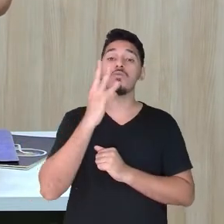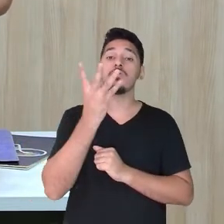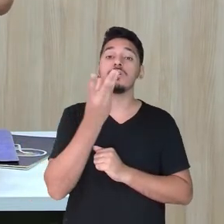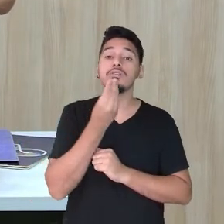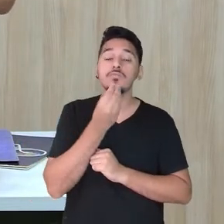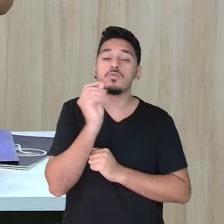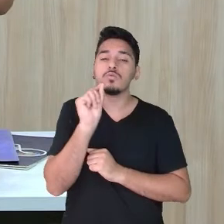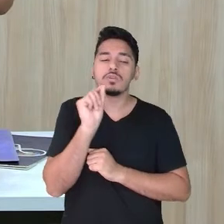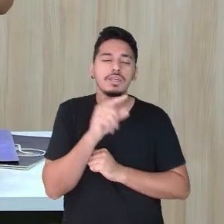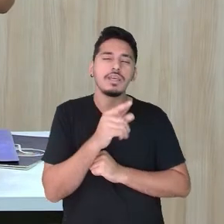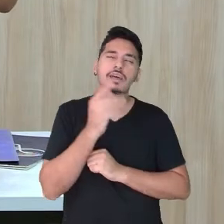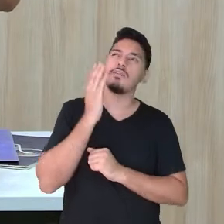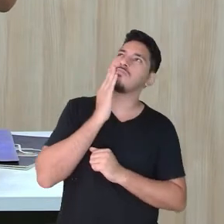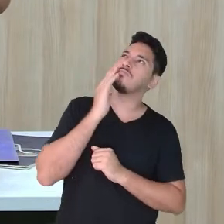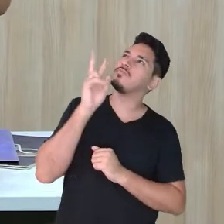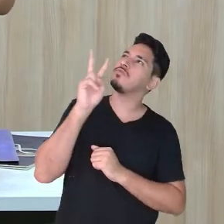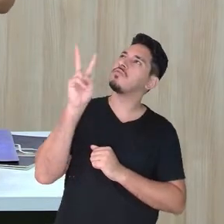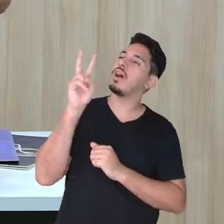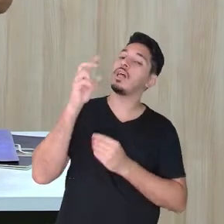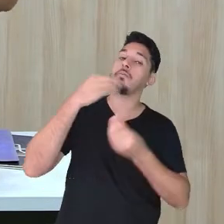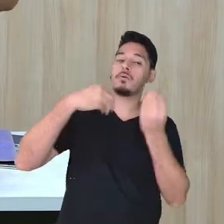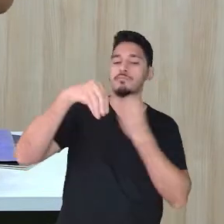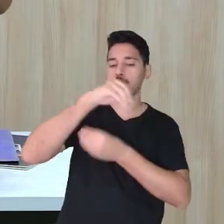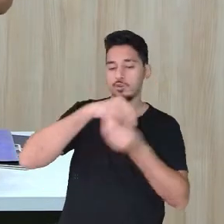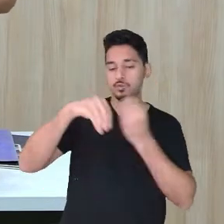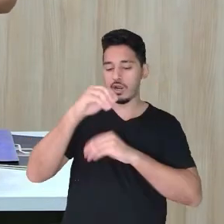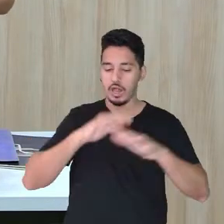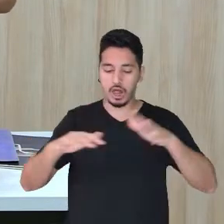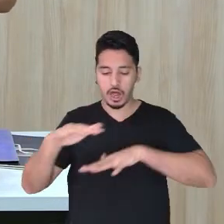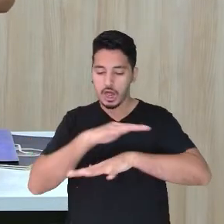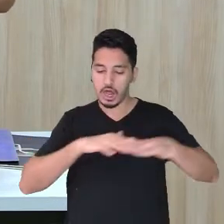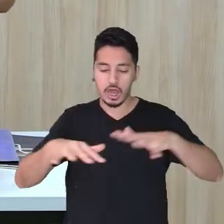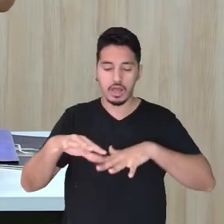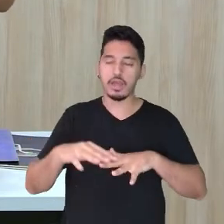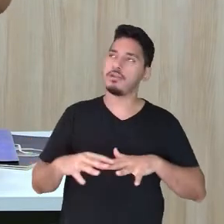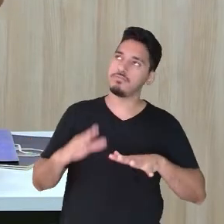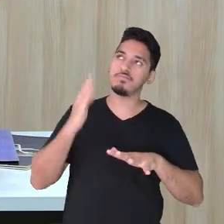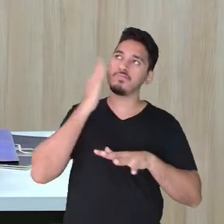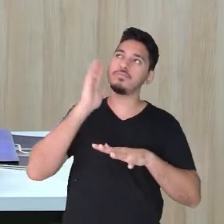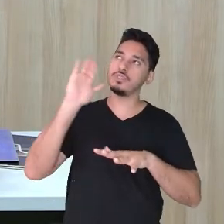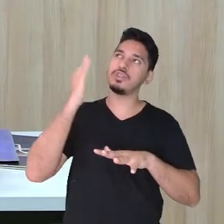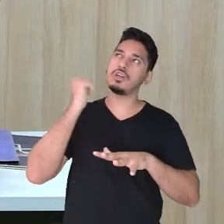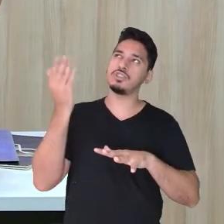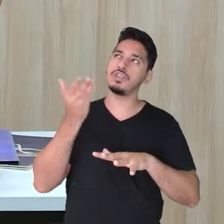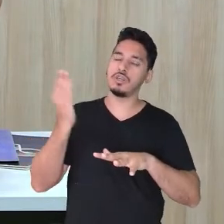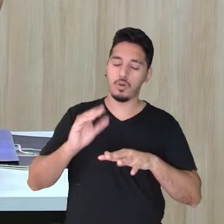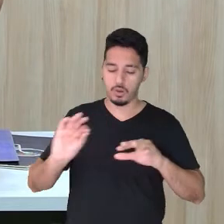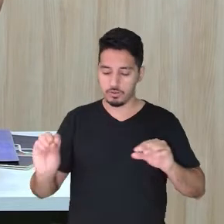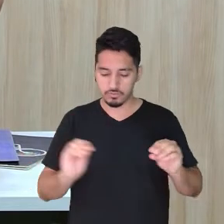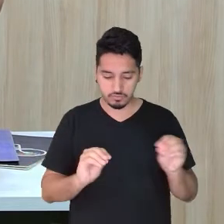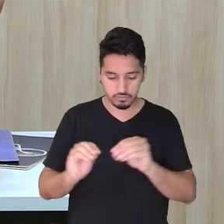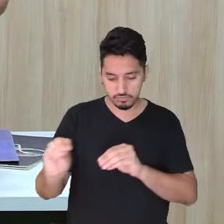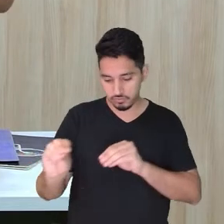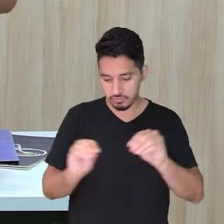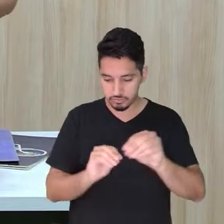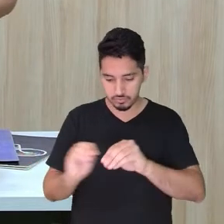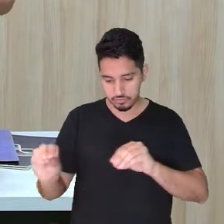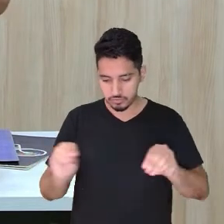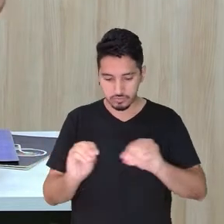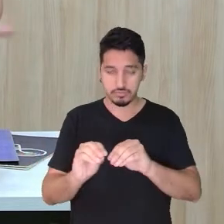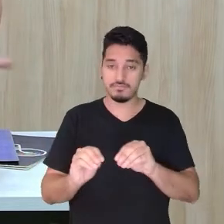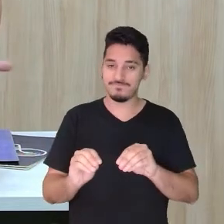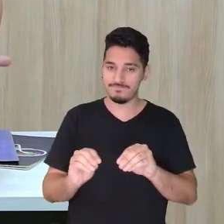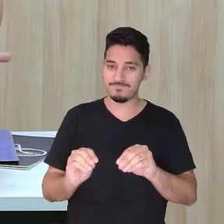é, para depois misturar as peças e aí sim ele realizar a atividade. Então, eu